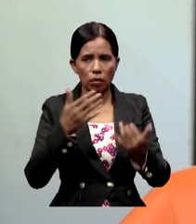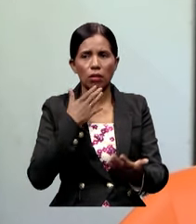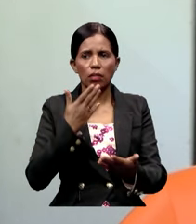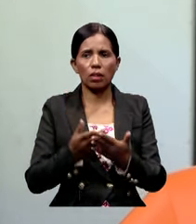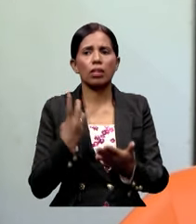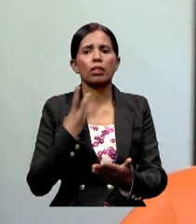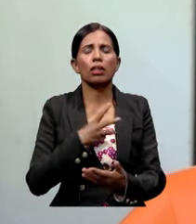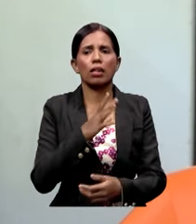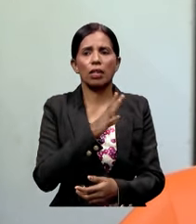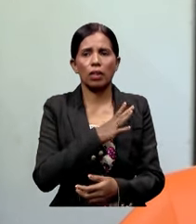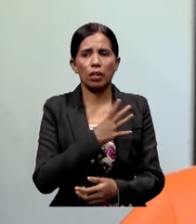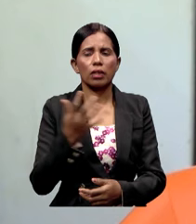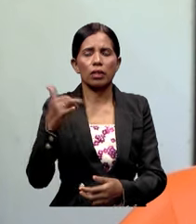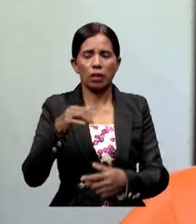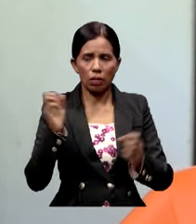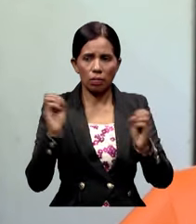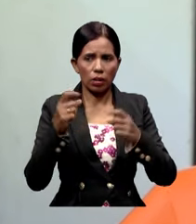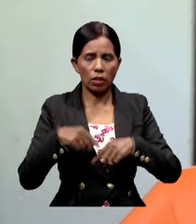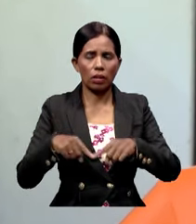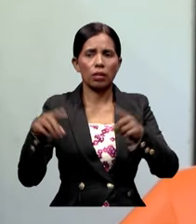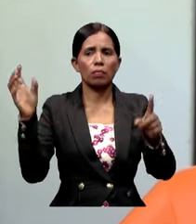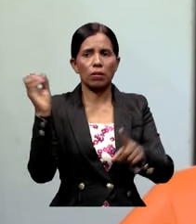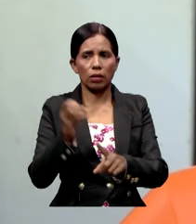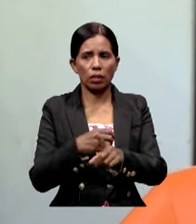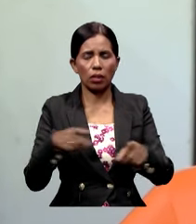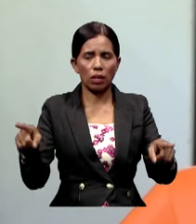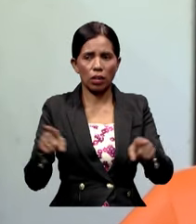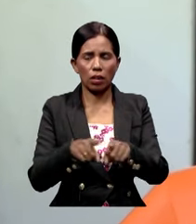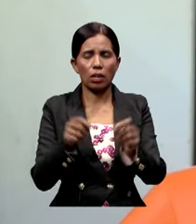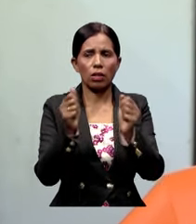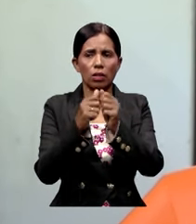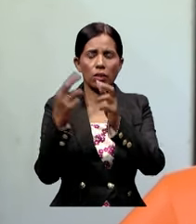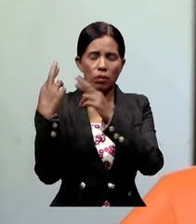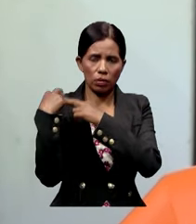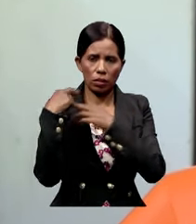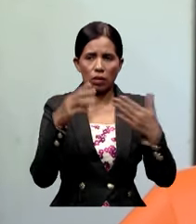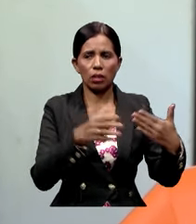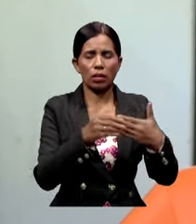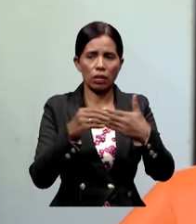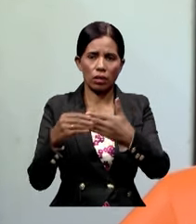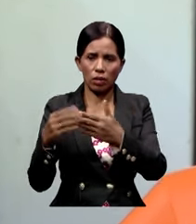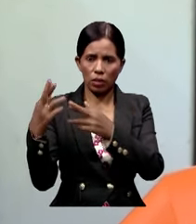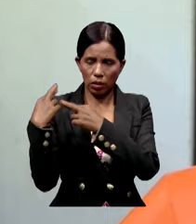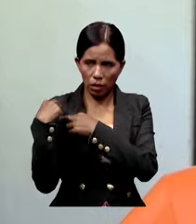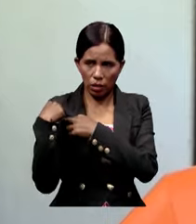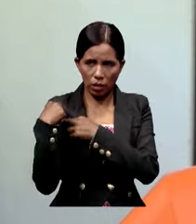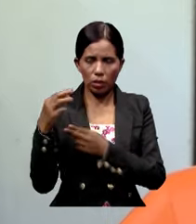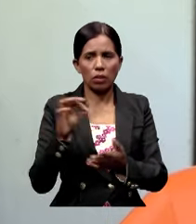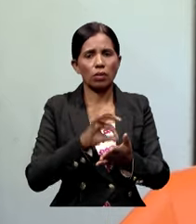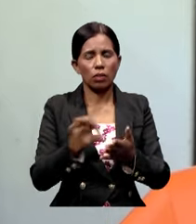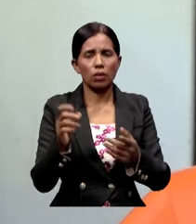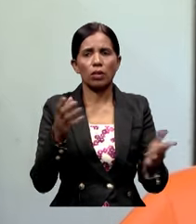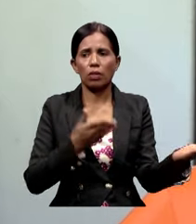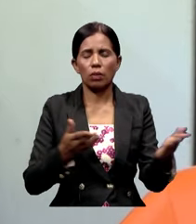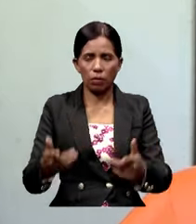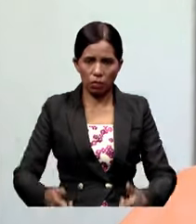cá, tá? Sira bala os dar oportunidade, mas baixa a responsabilidade a tu ukun, o responsável, e a contabilidade a tu flore